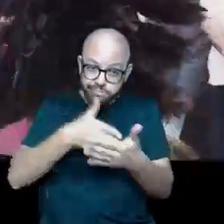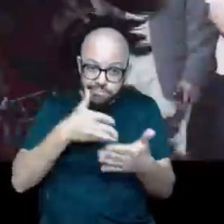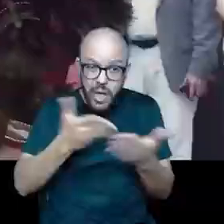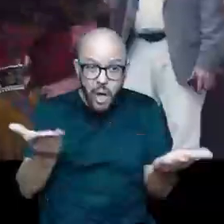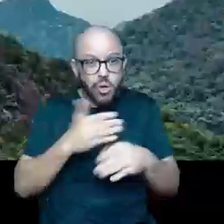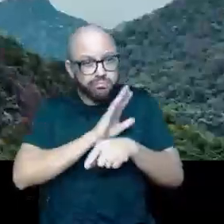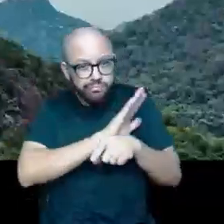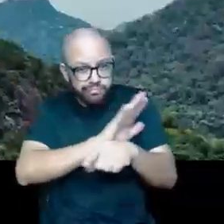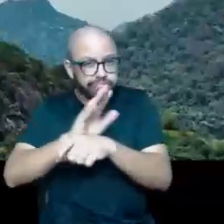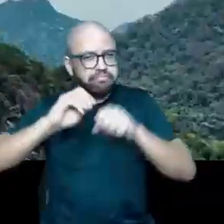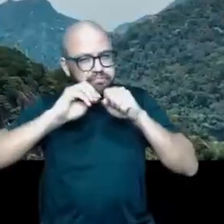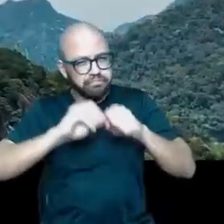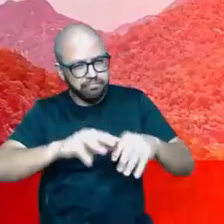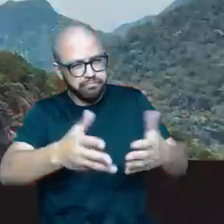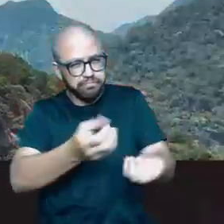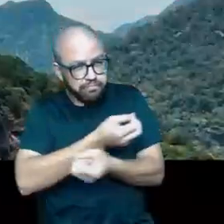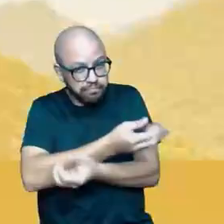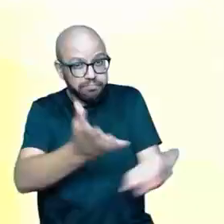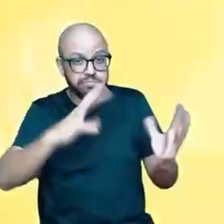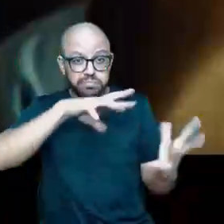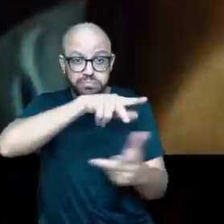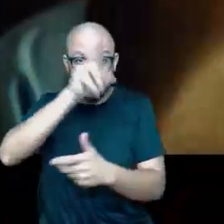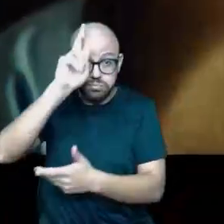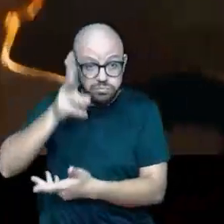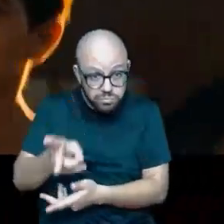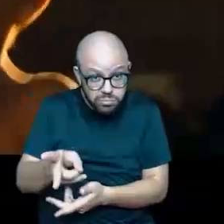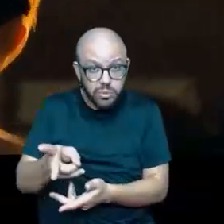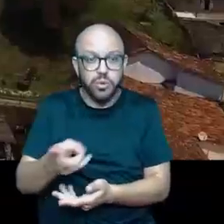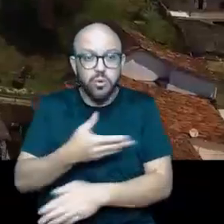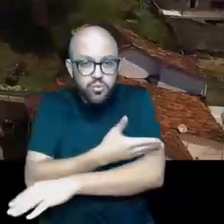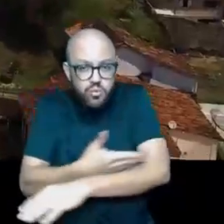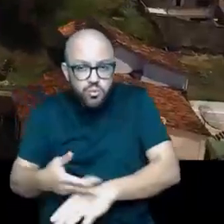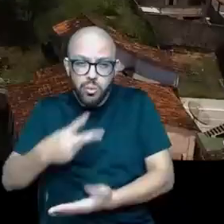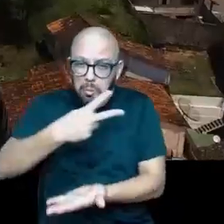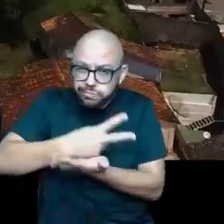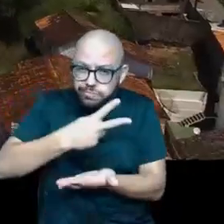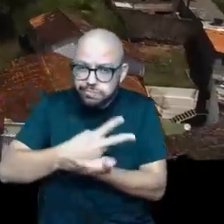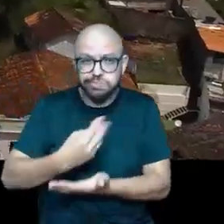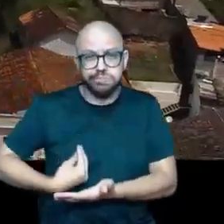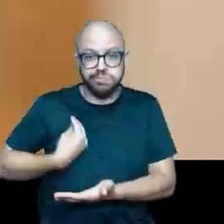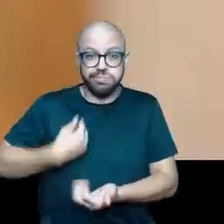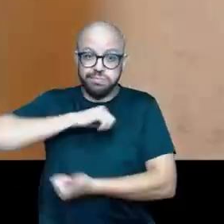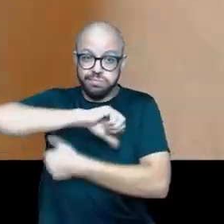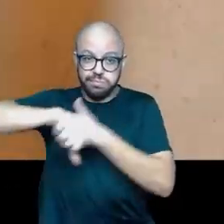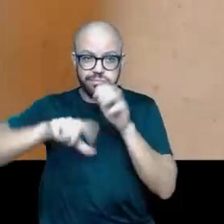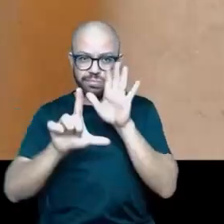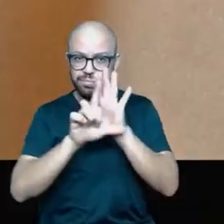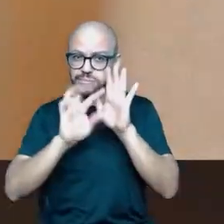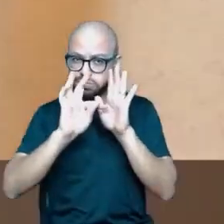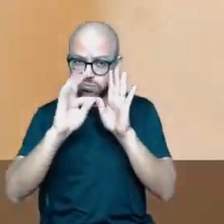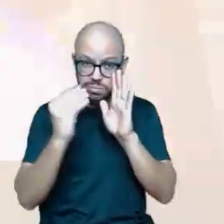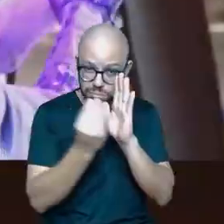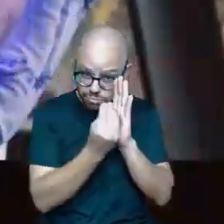antes inviáveis, ganhassem o mundo. Revelou histórias, preservou tradições e transformou